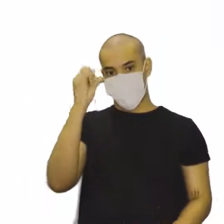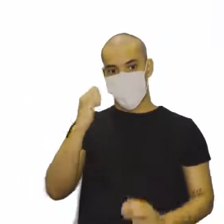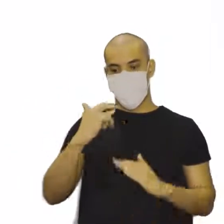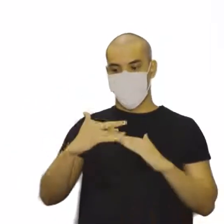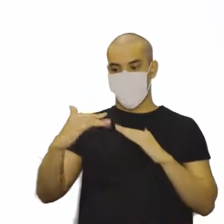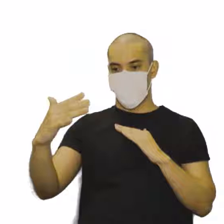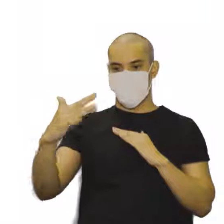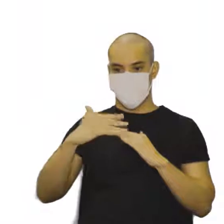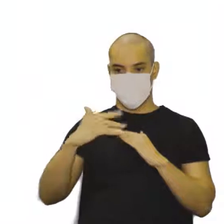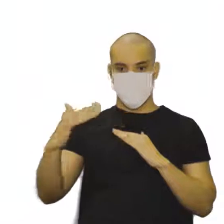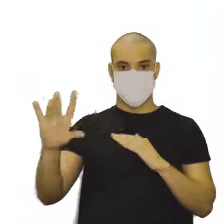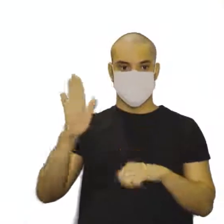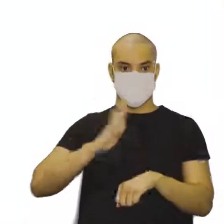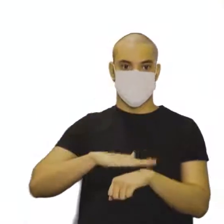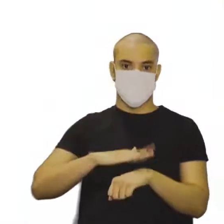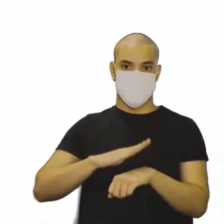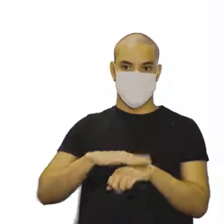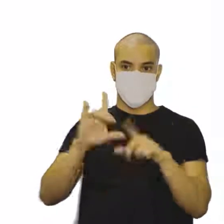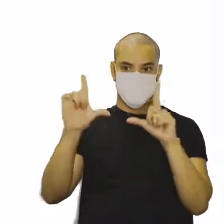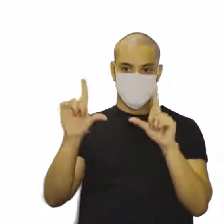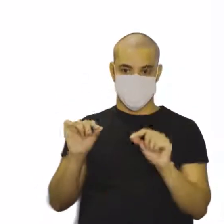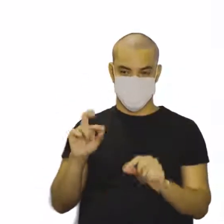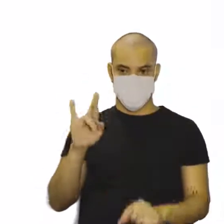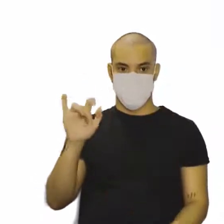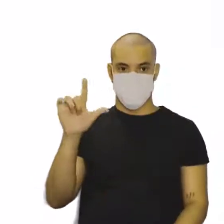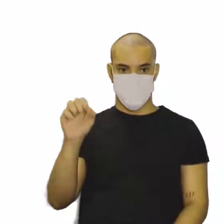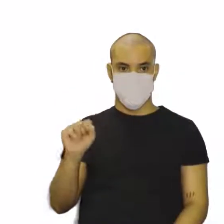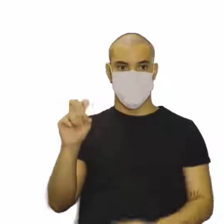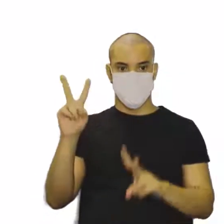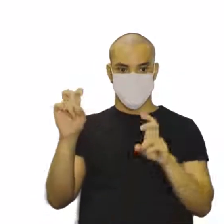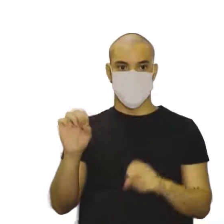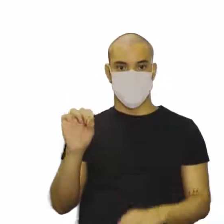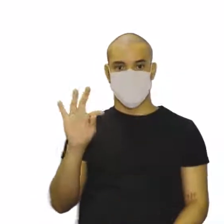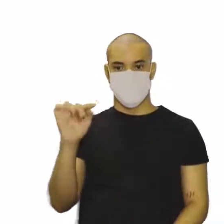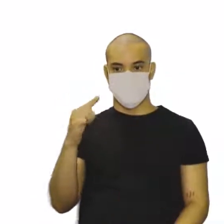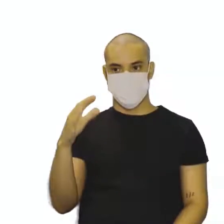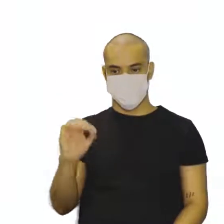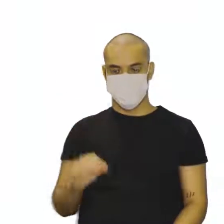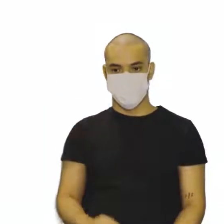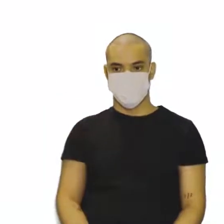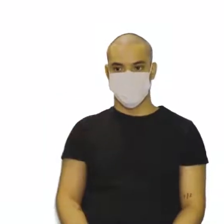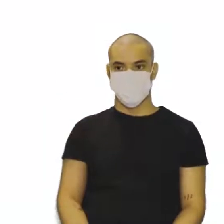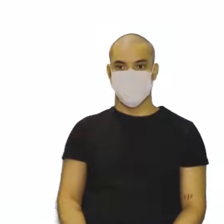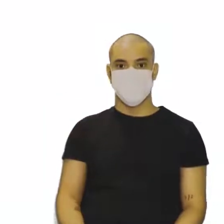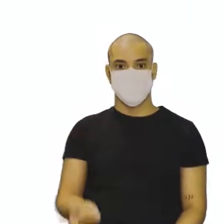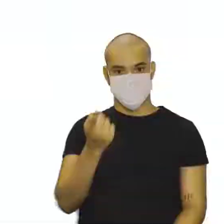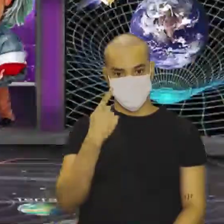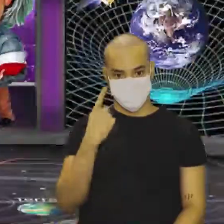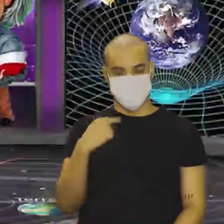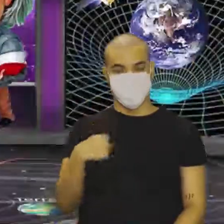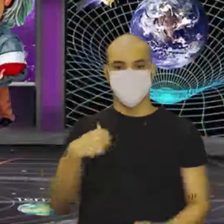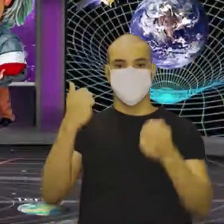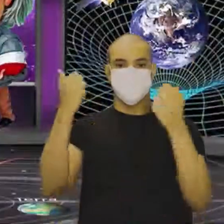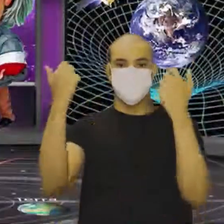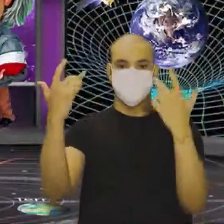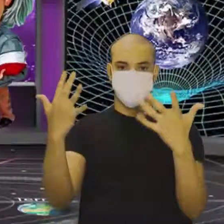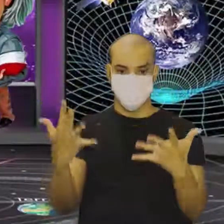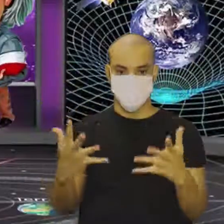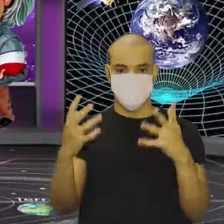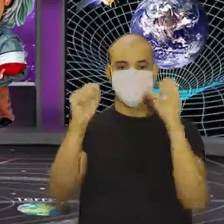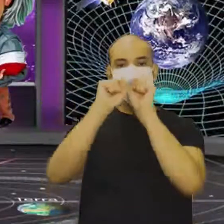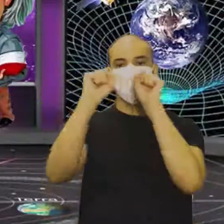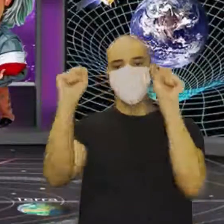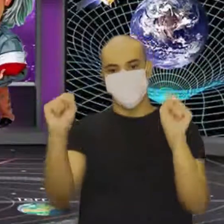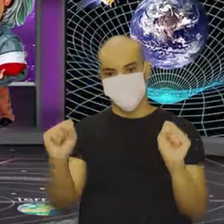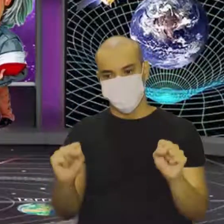tempo longo de decaimento aqui os relés de sobretensão, ok? Então, pessoal, olha só, falamos aí de sistema